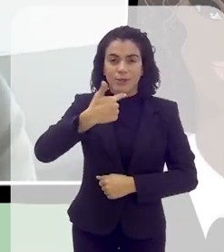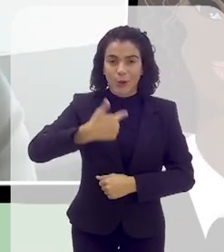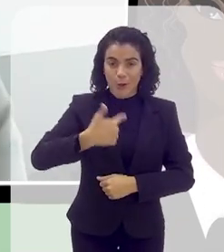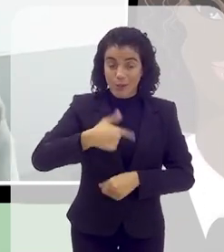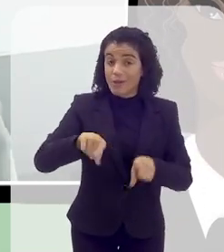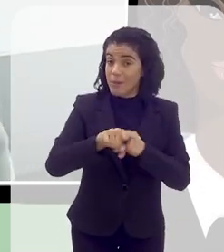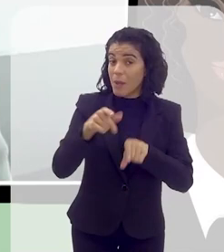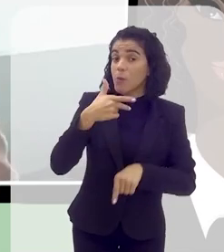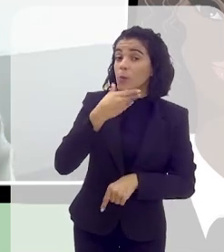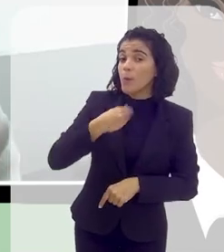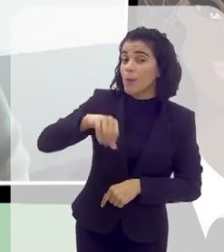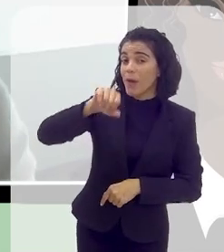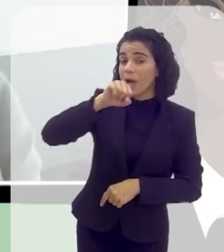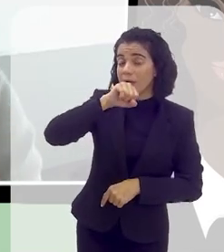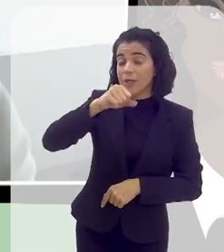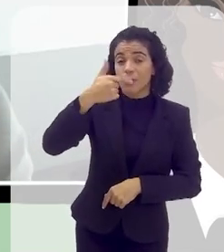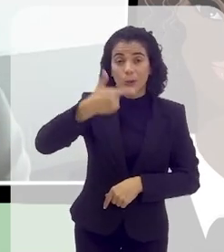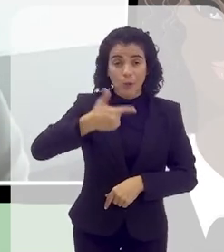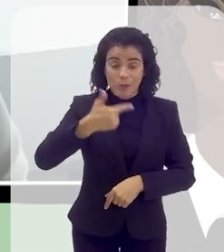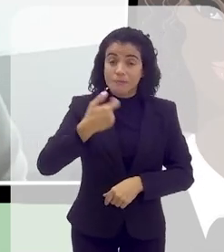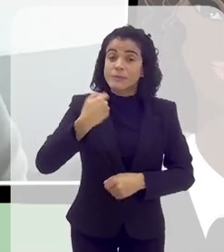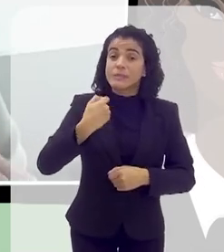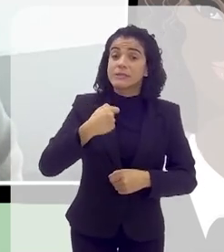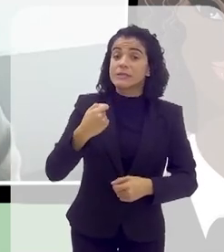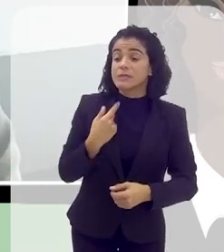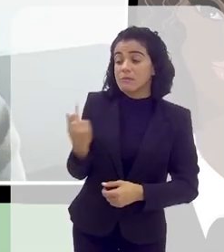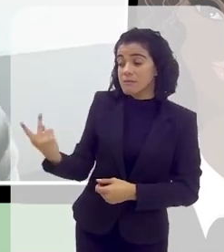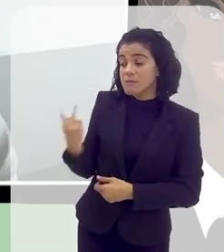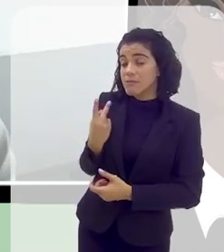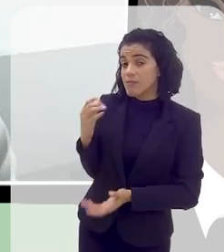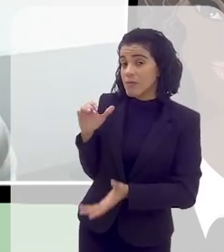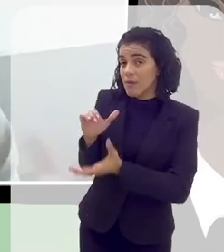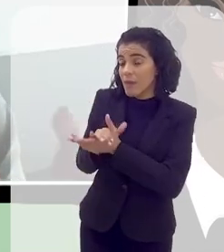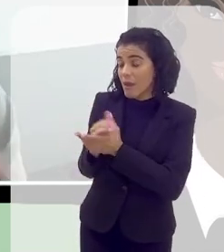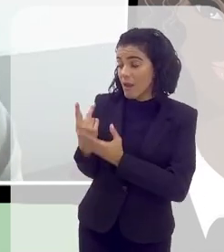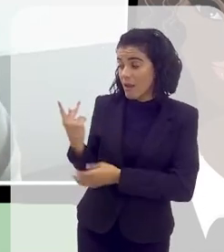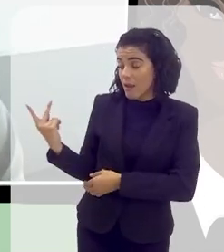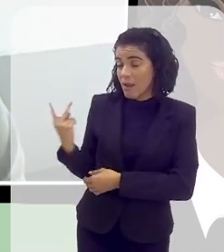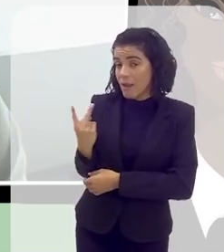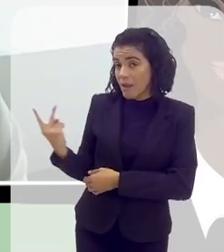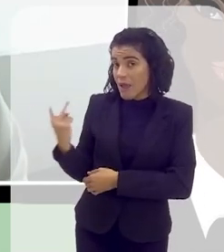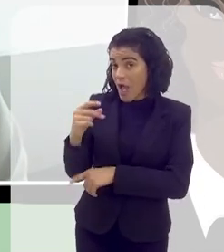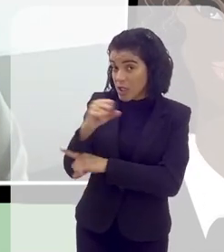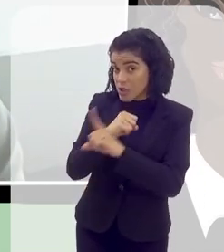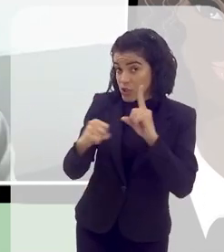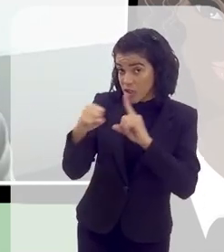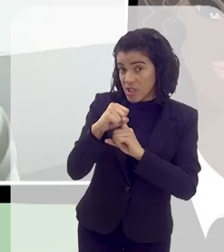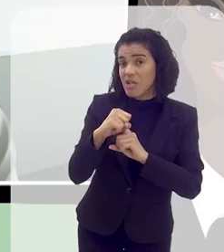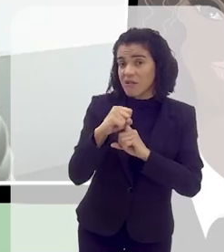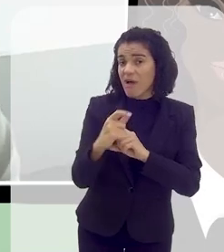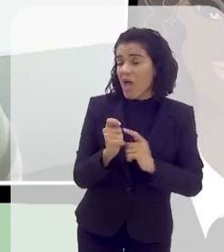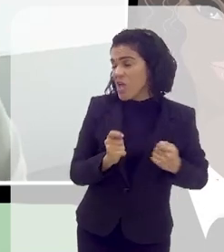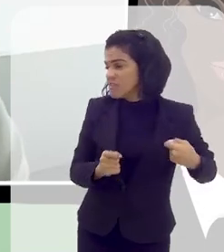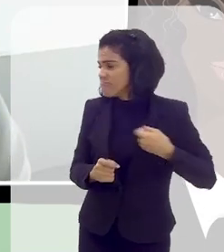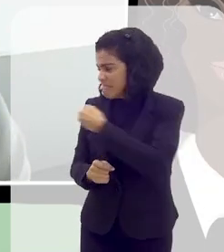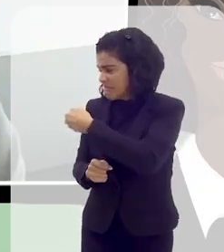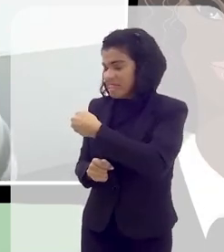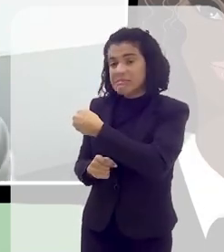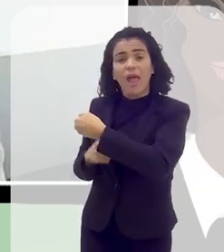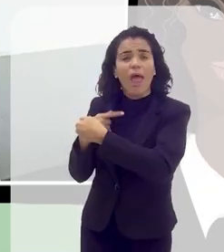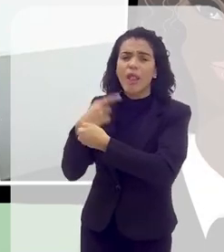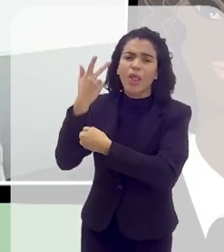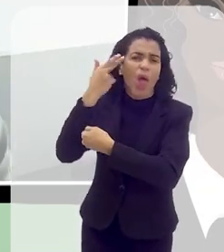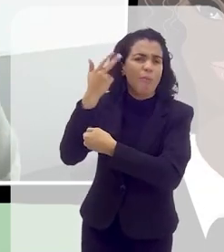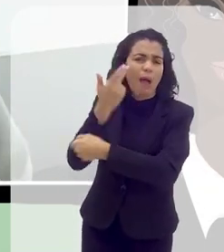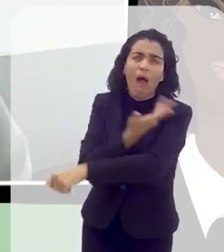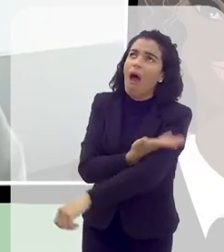madrasta e do padrasto também precisa ser feito no casal. É o casal que vai fazer isso. A sociedade vai cobrar da mulher, porque